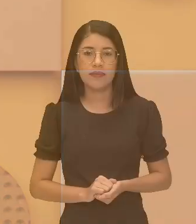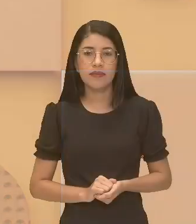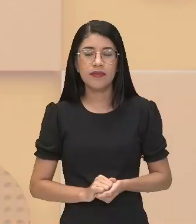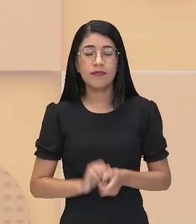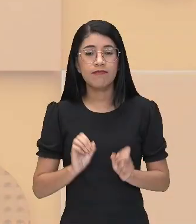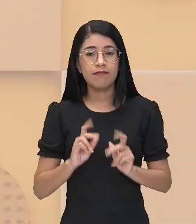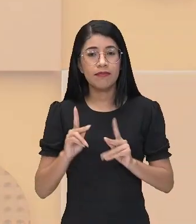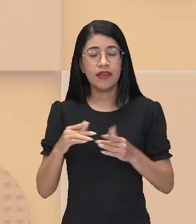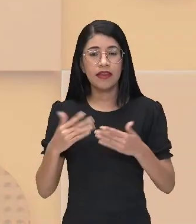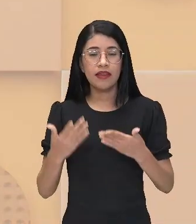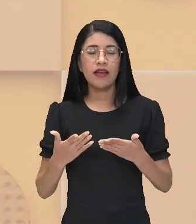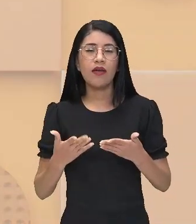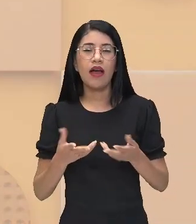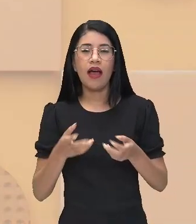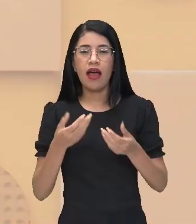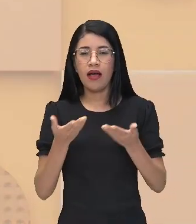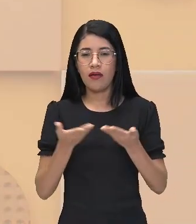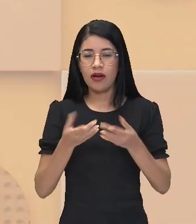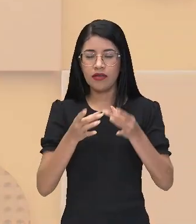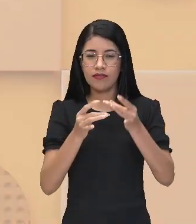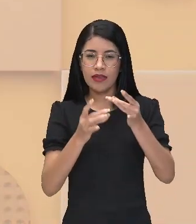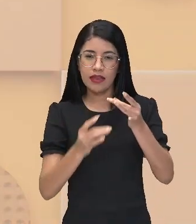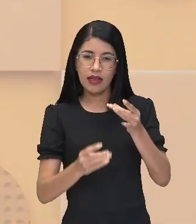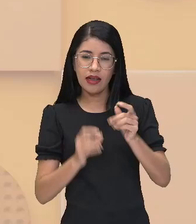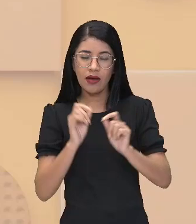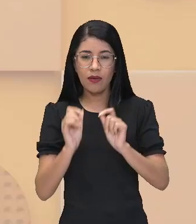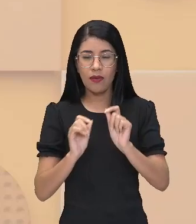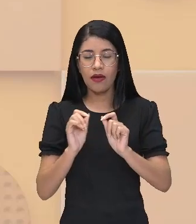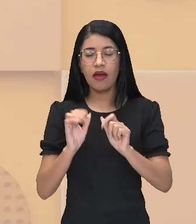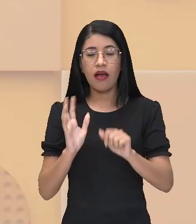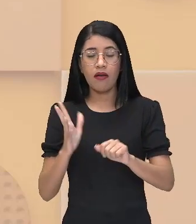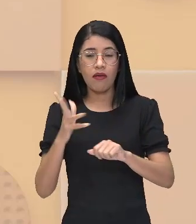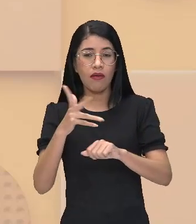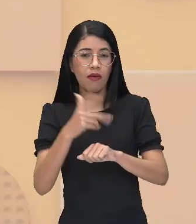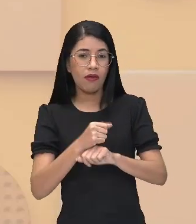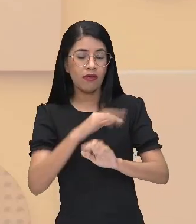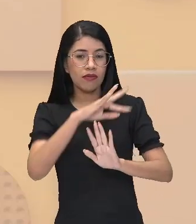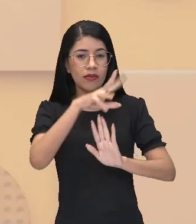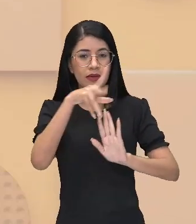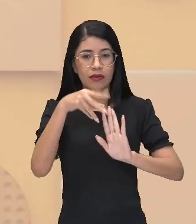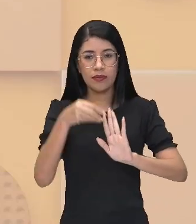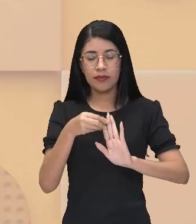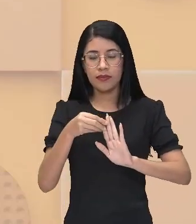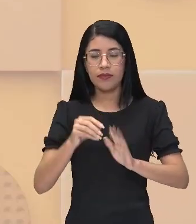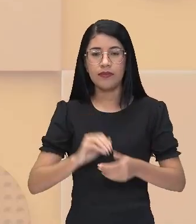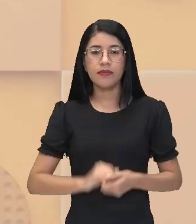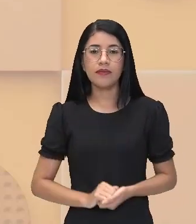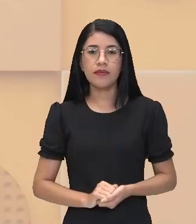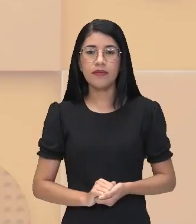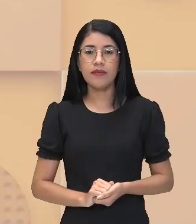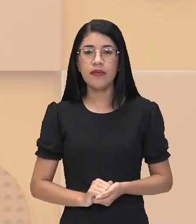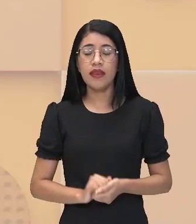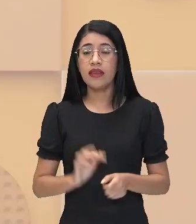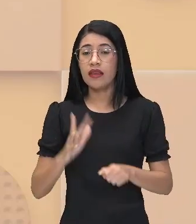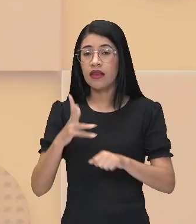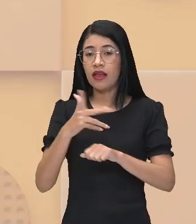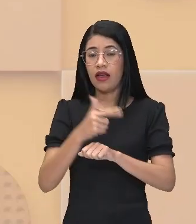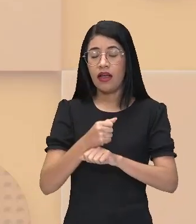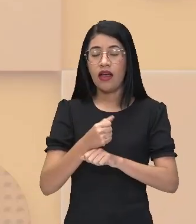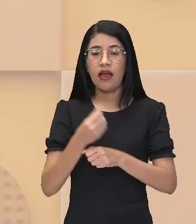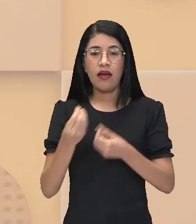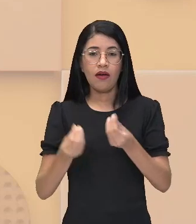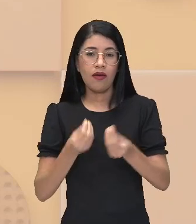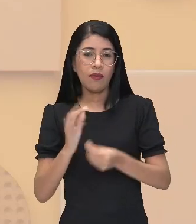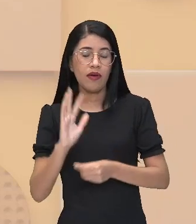Muito bem, turmas. Então vamos explorar mais sobre a colonização da região amazônica. Essa colonização, ela